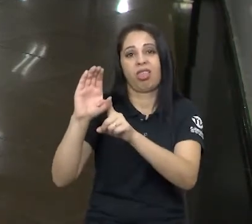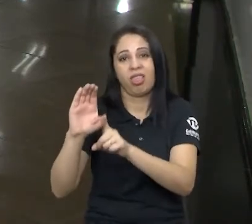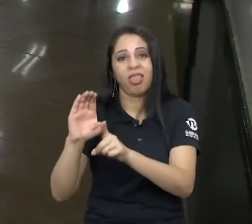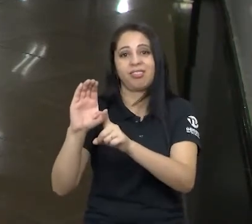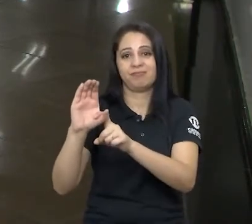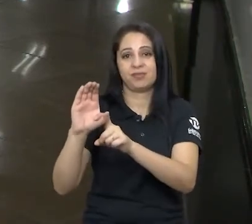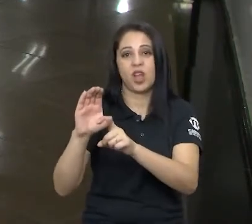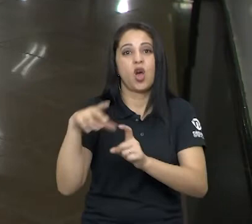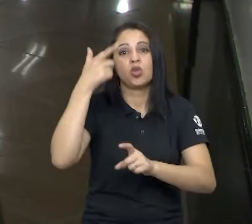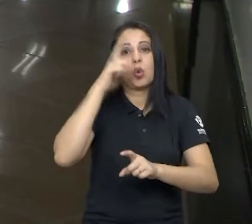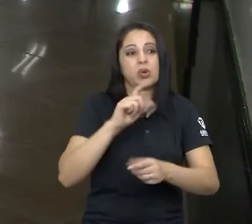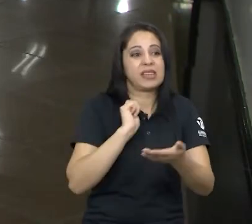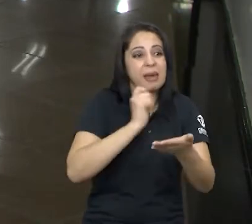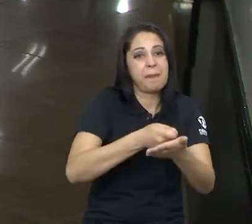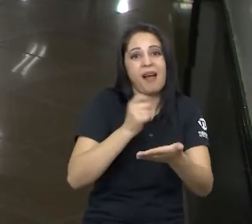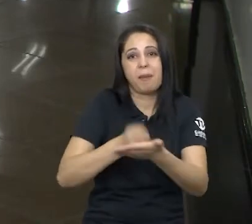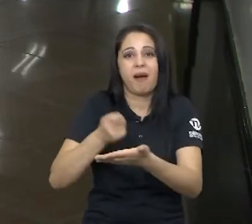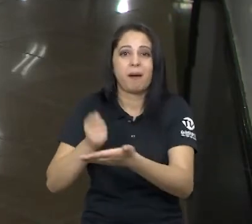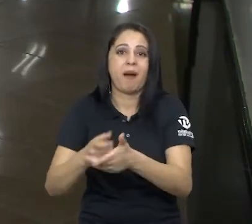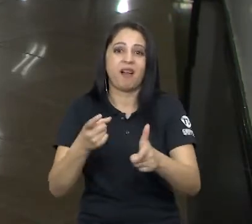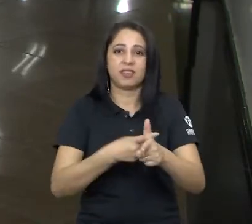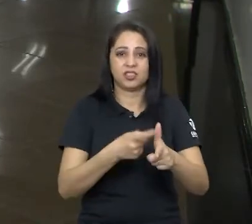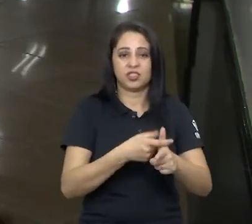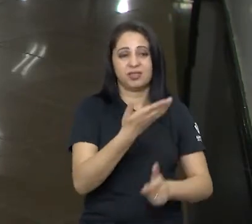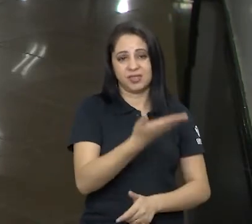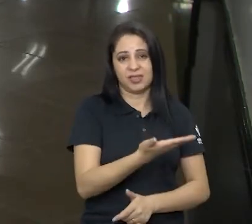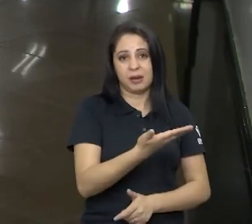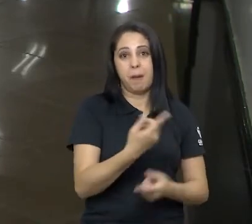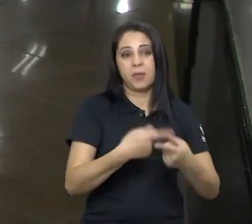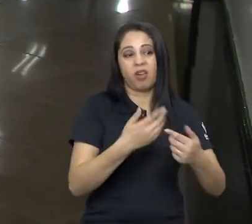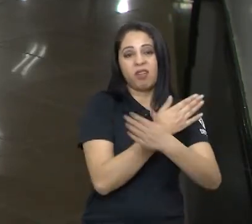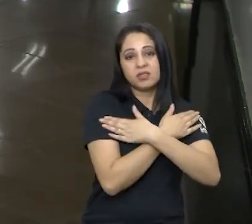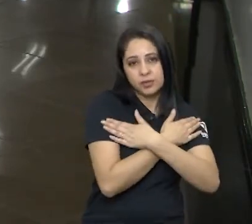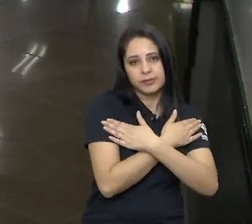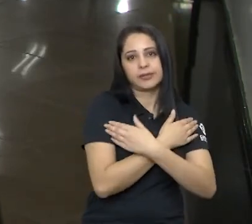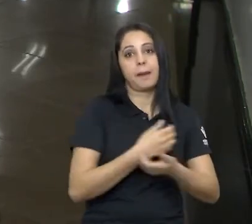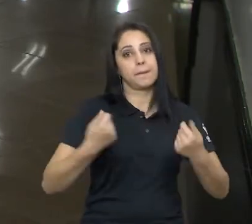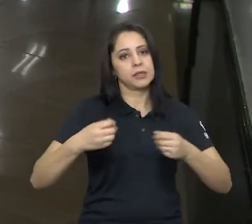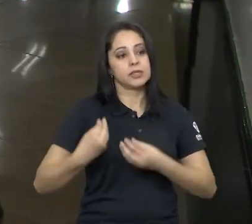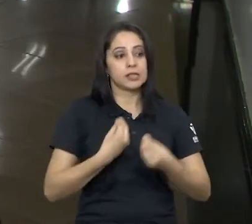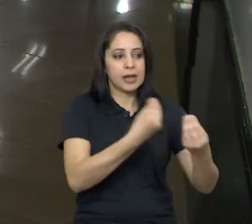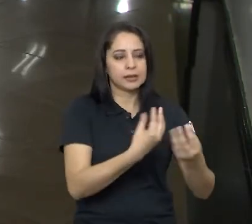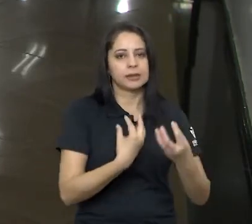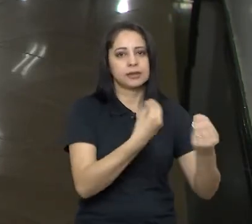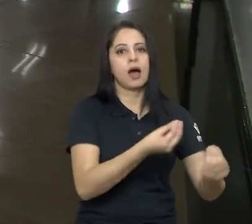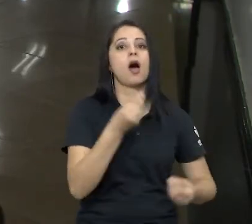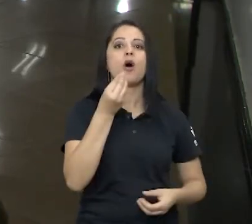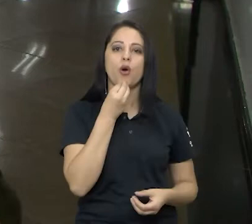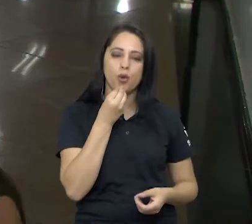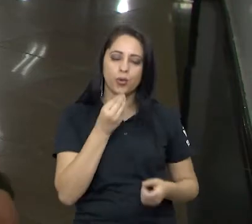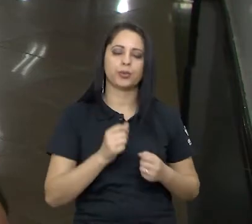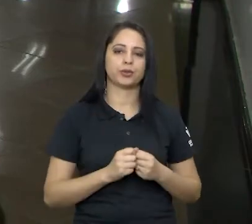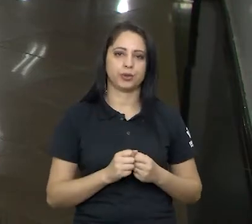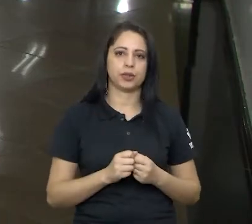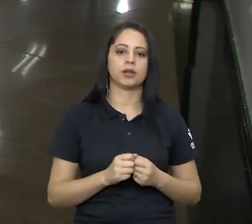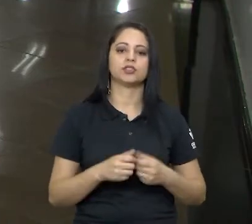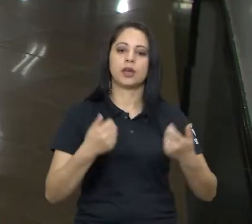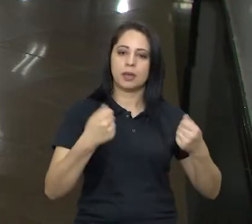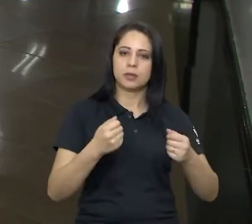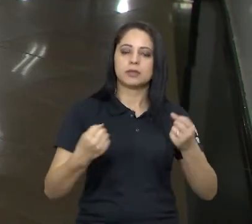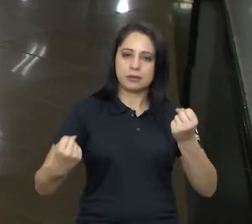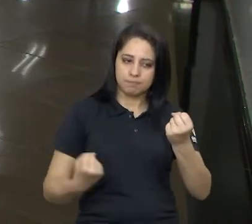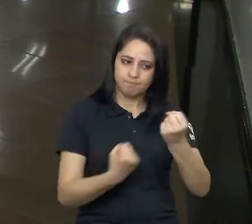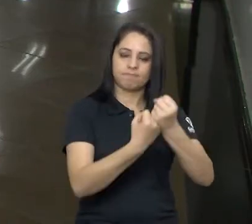né, por conta das despesas e tudo mais. Então, nós temos que construir esse outro processo. Mas é fundamental ter a